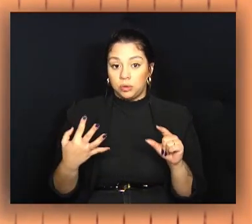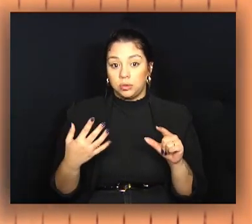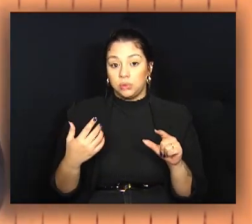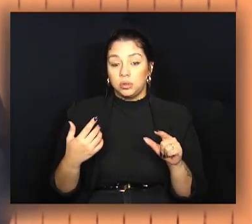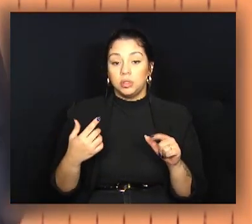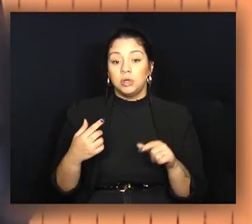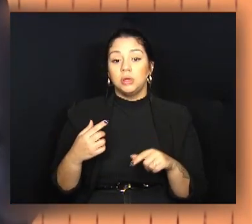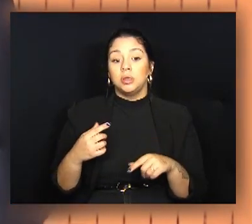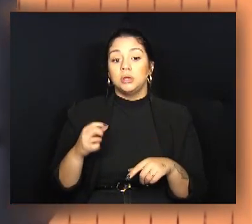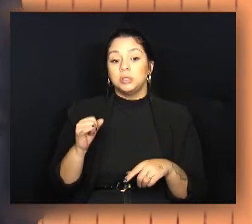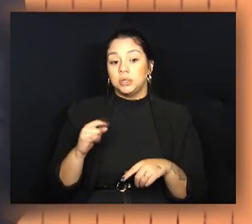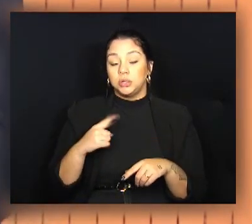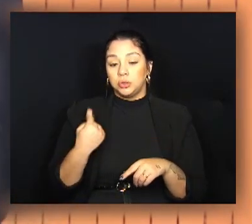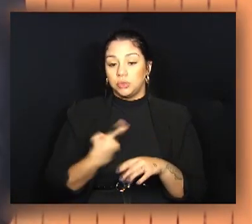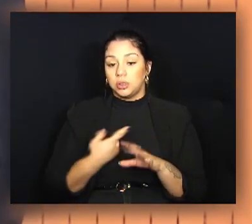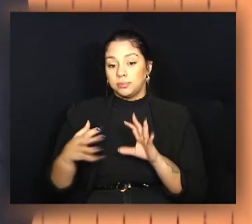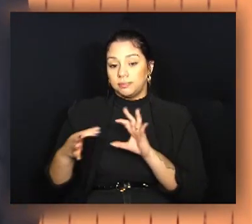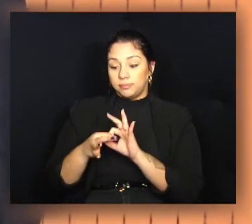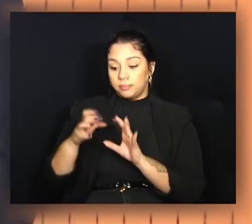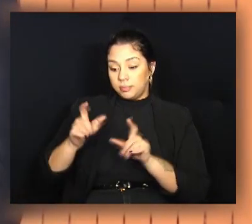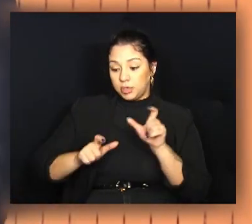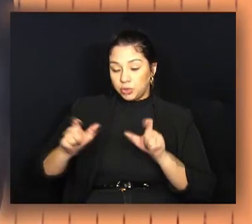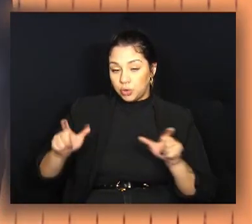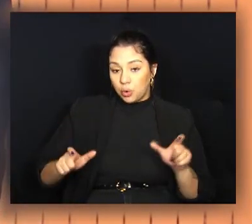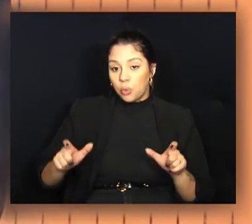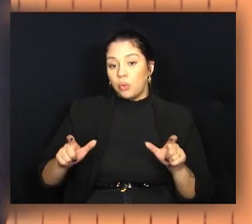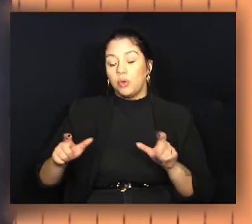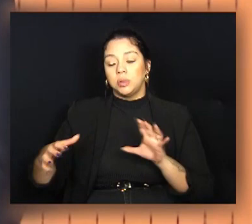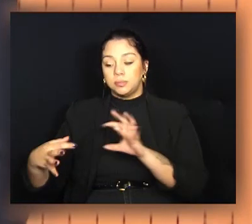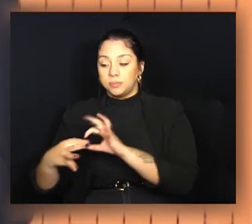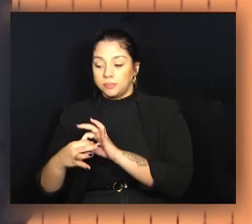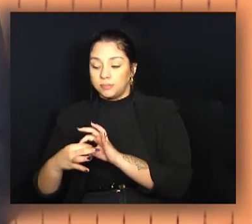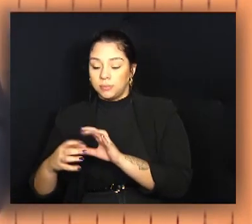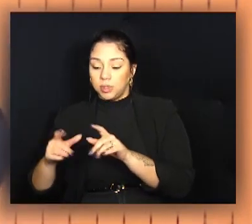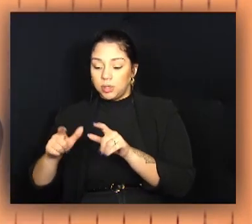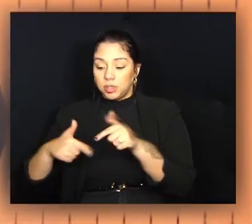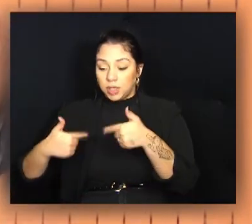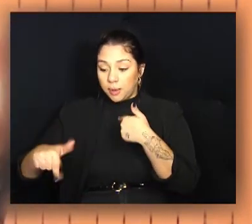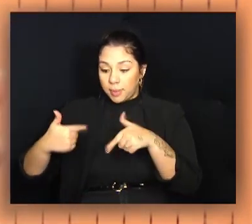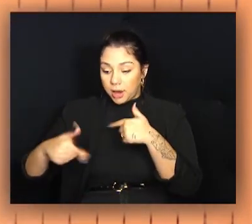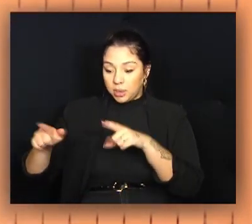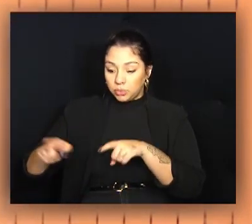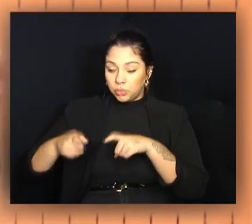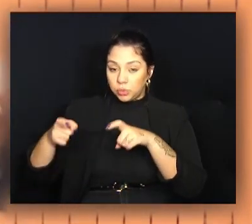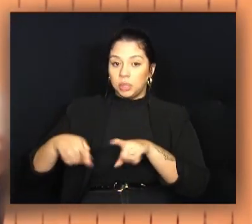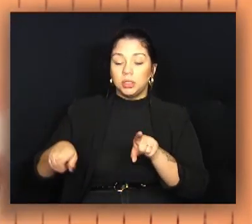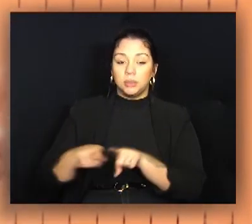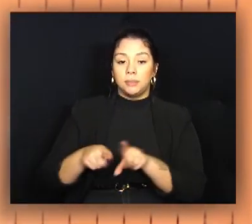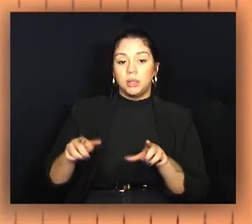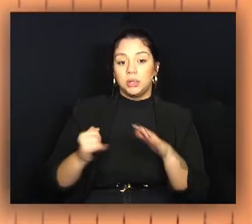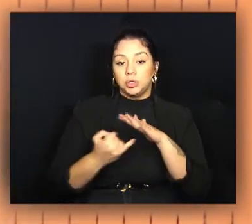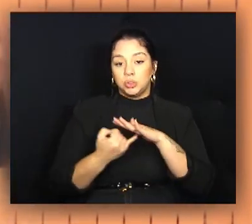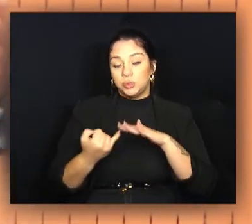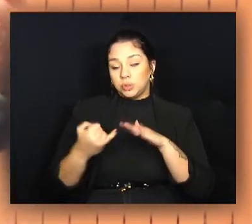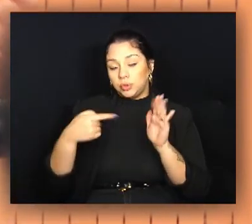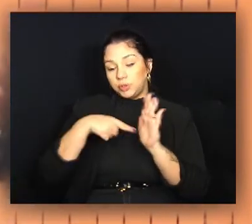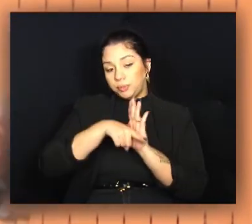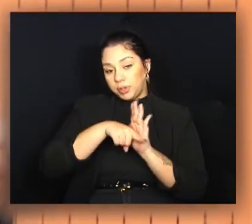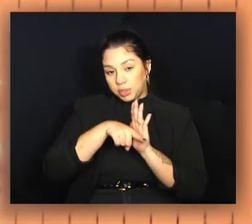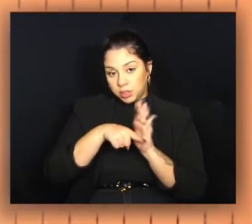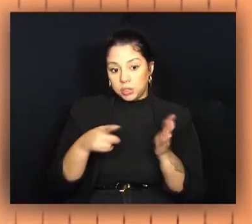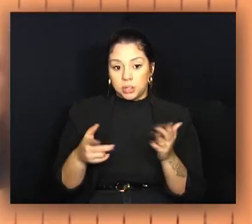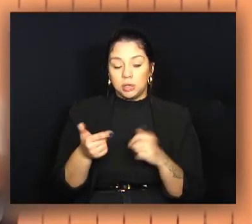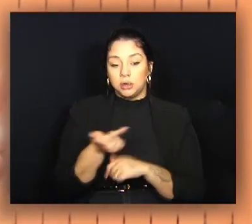quando conectamos pessoas, quando conectamos produtores, quando conectamos instituições de pesquisas